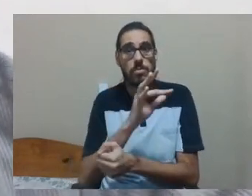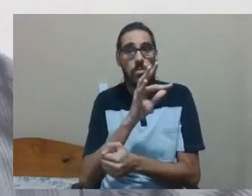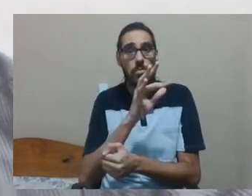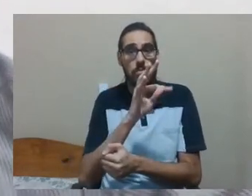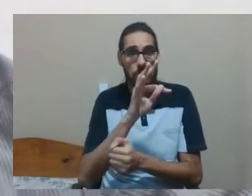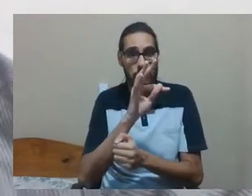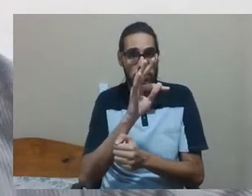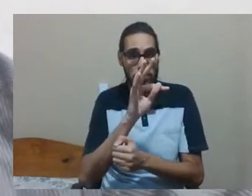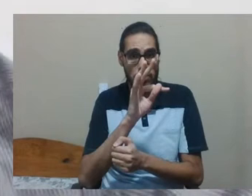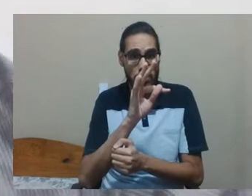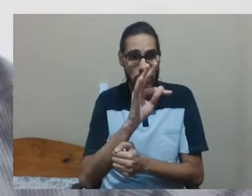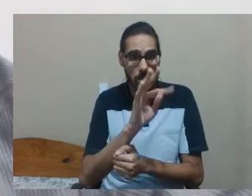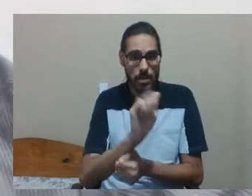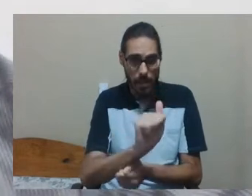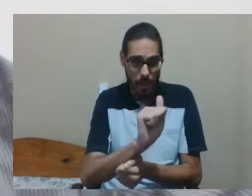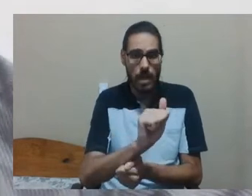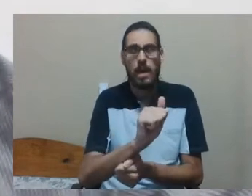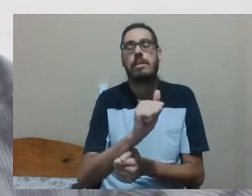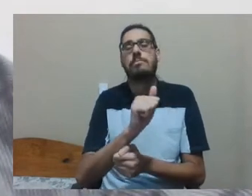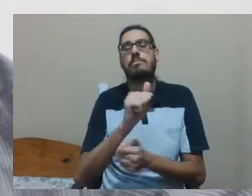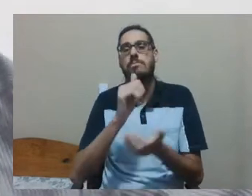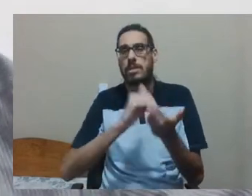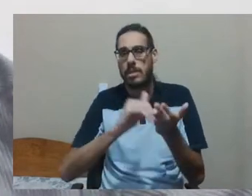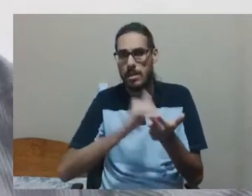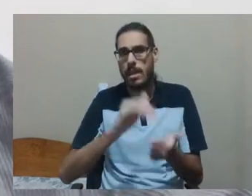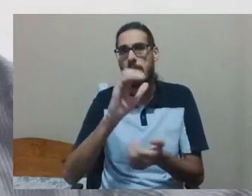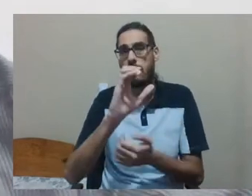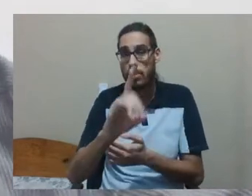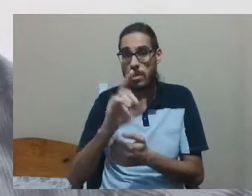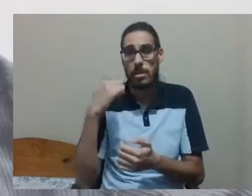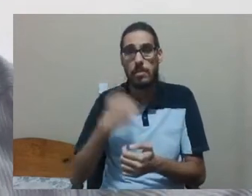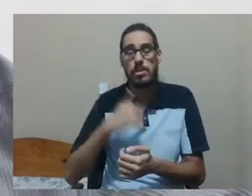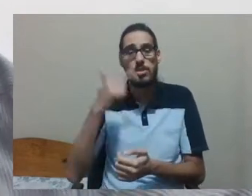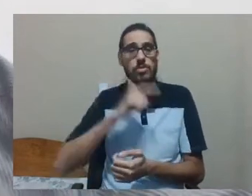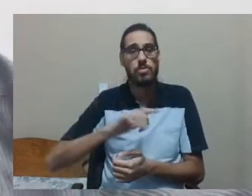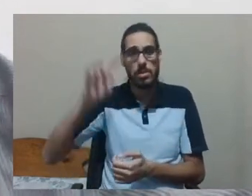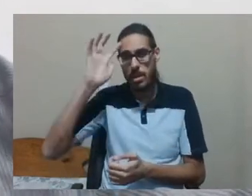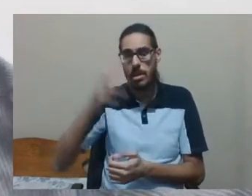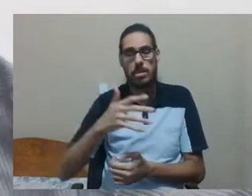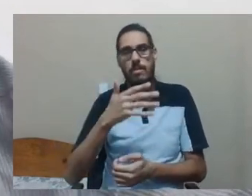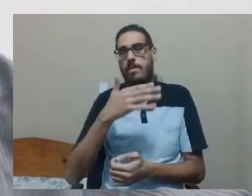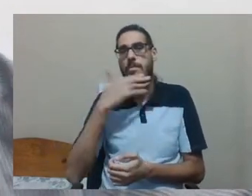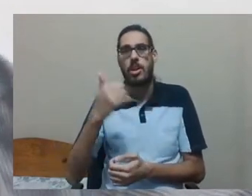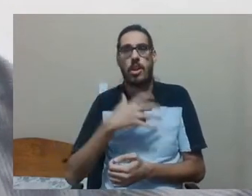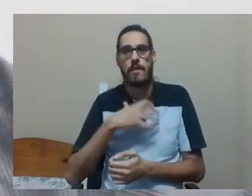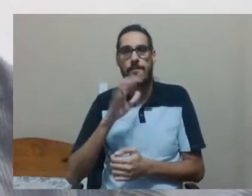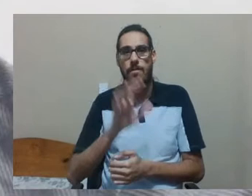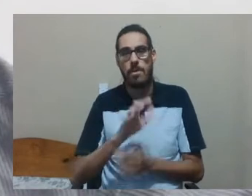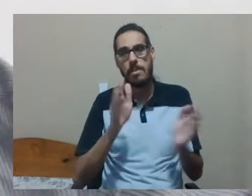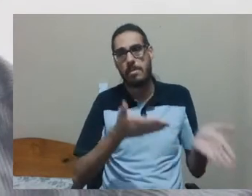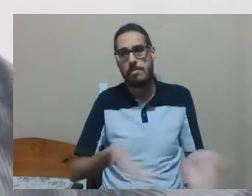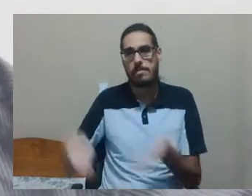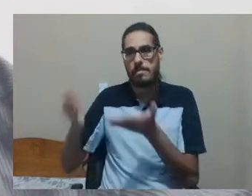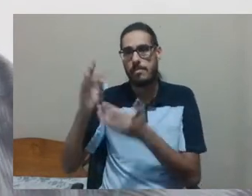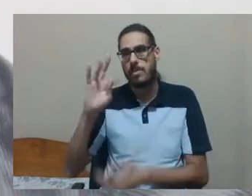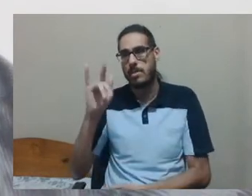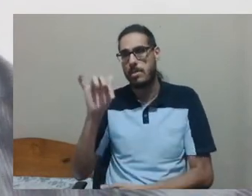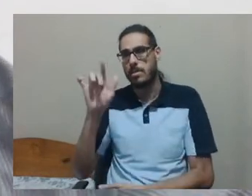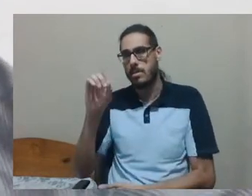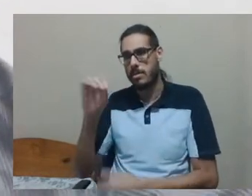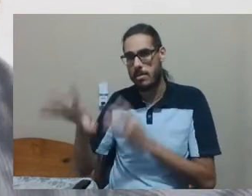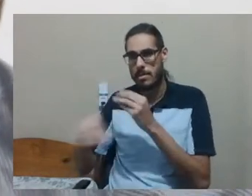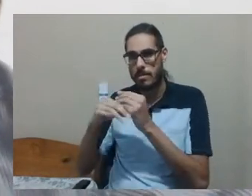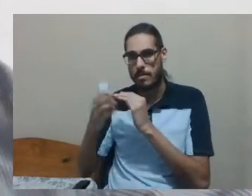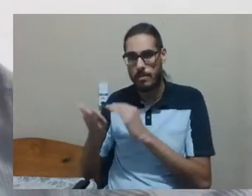com os técnicos, com os secretários, com os coordenadores, para achar a melhor solução. Tá? Eu gostaria de falar um pouco, passar a palavra para o Thiago também, para complementar um pouco a minha